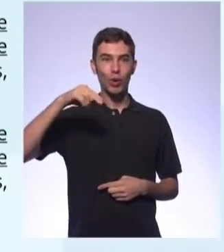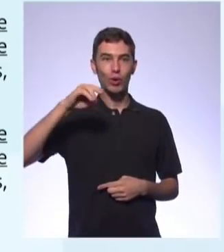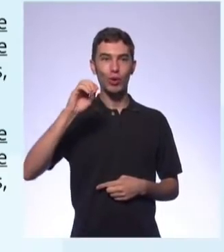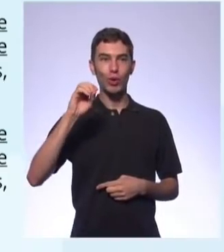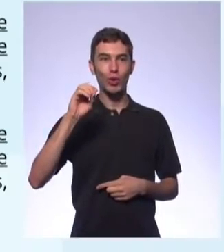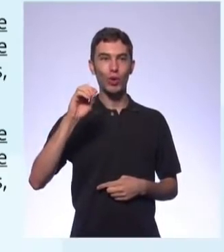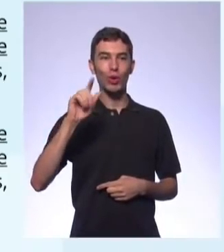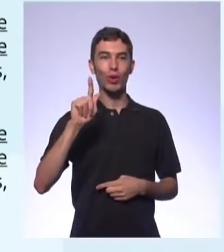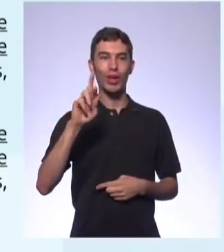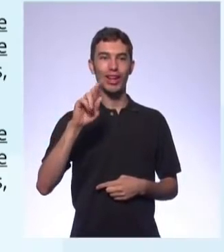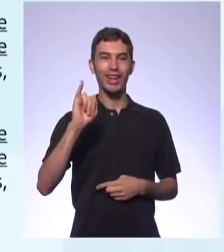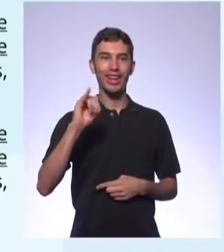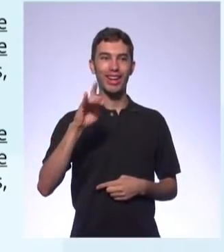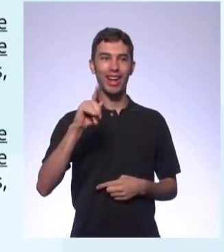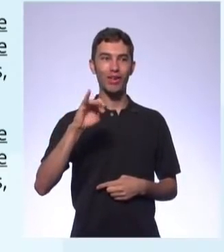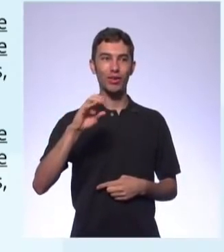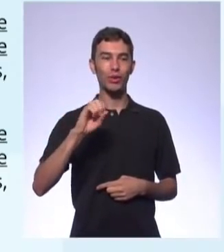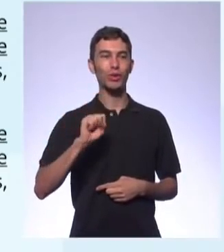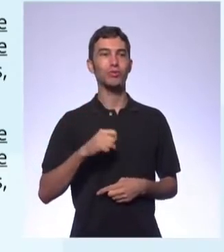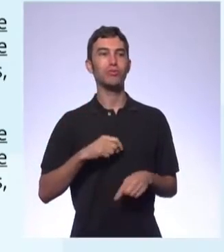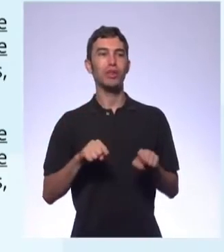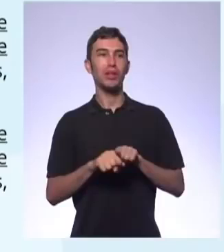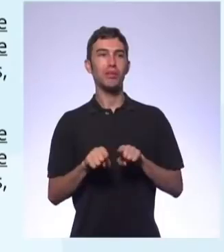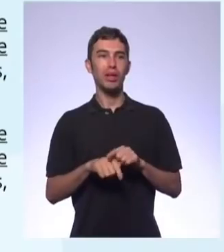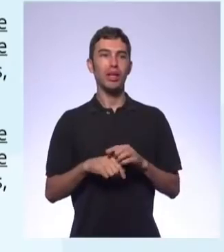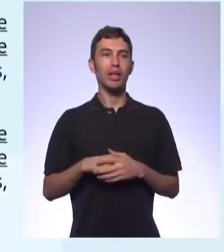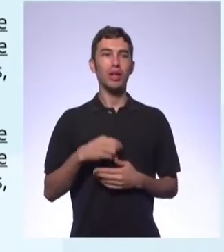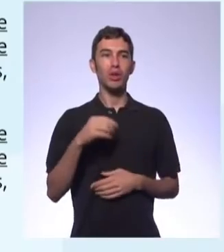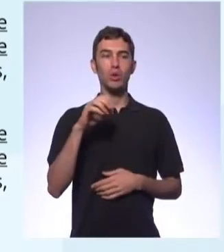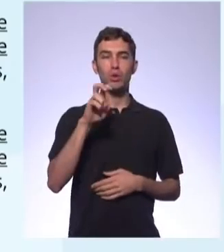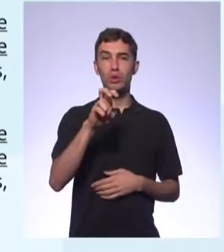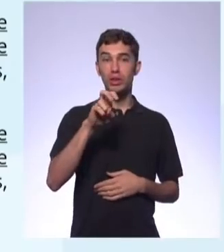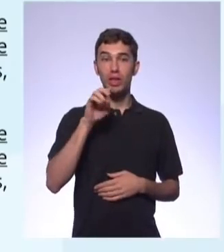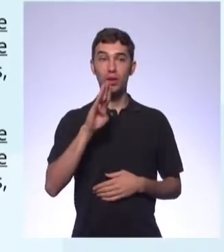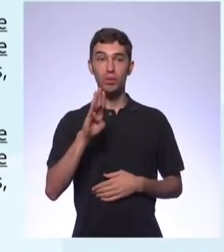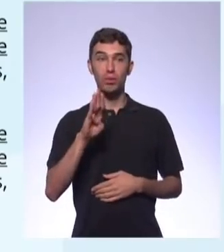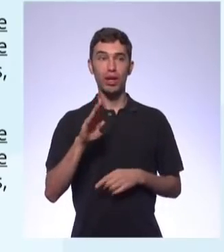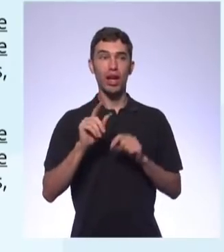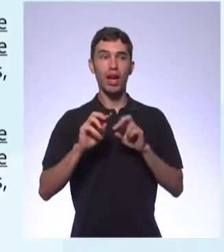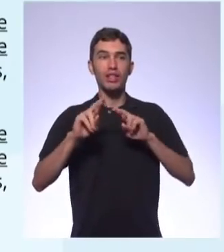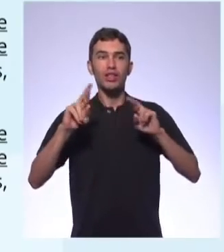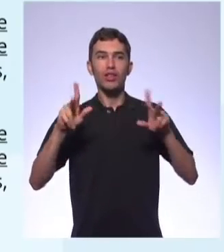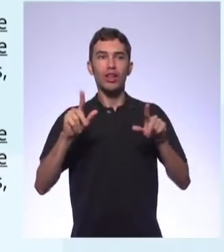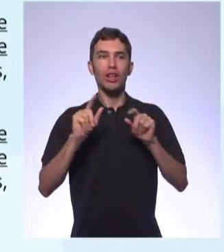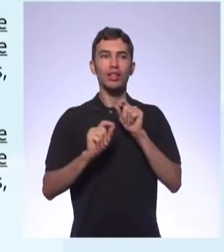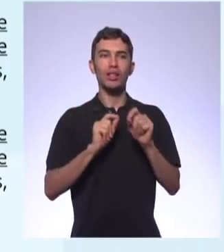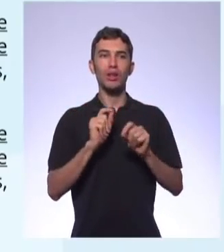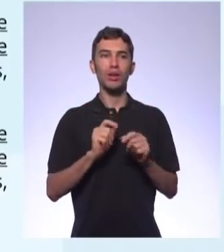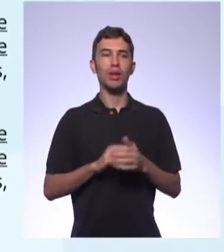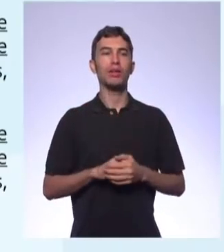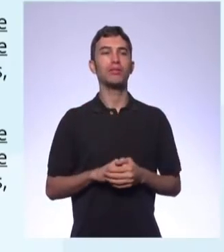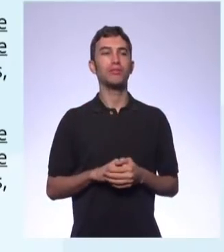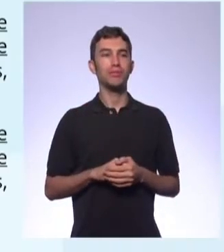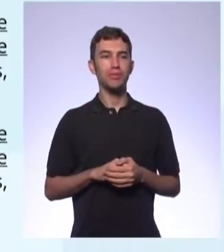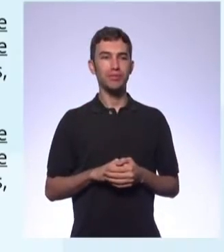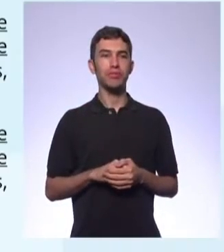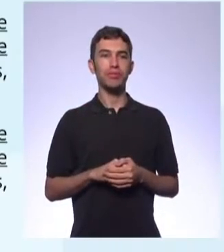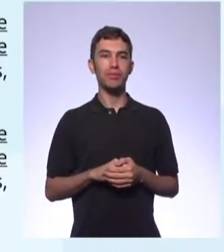para o infográfico aí, ó. E aí no 5B a diferença é justificar, né? Que a gente estava até